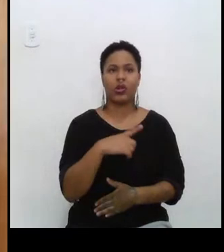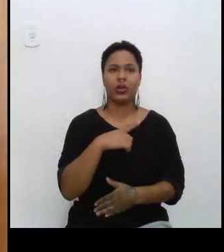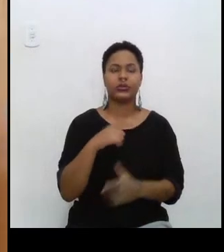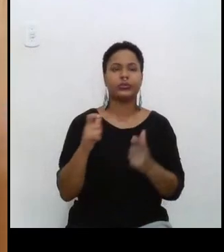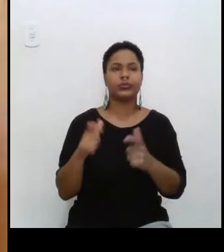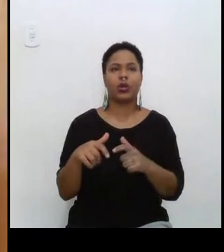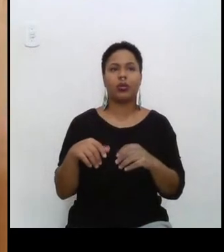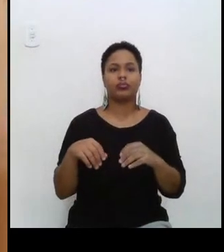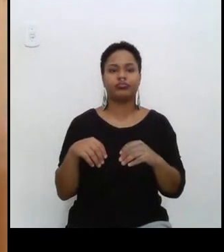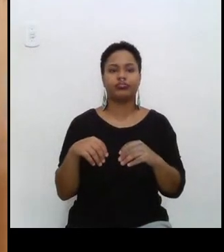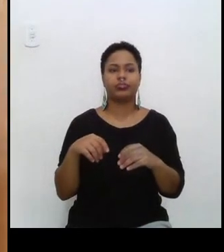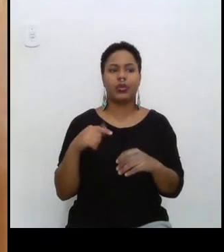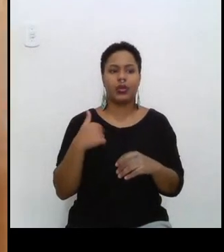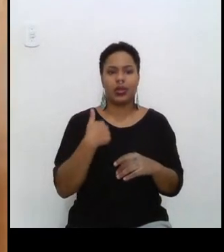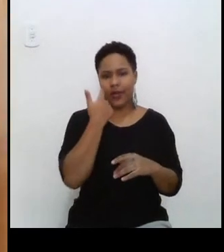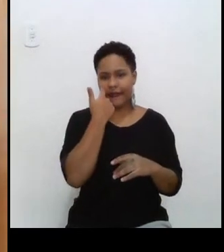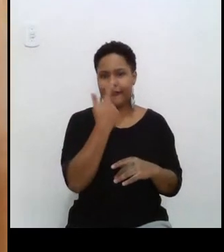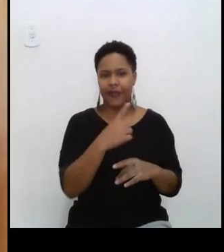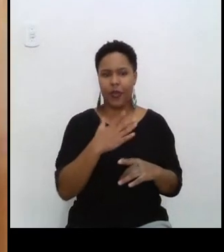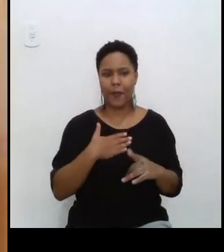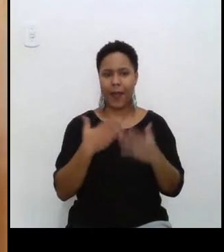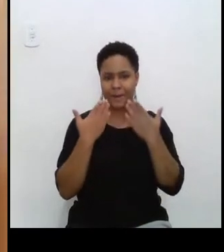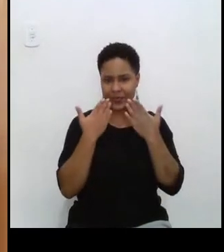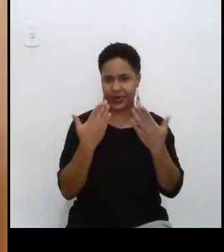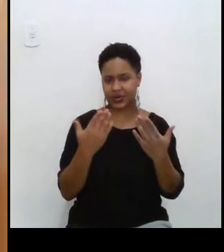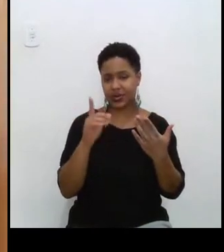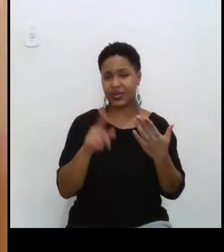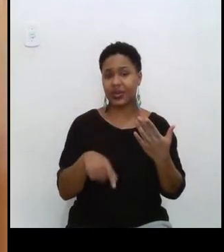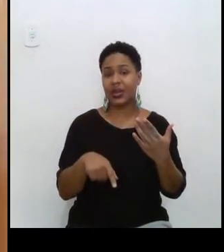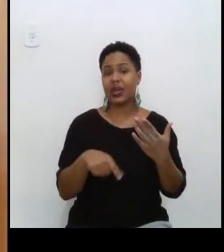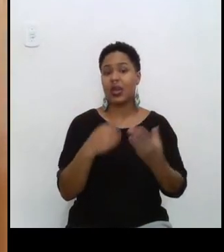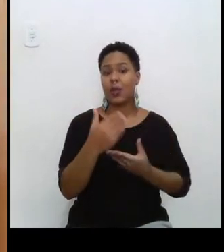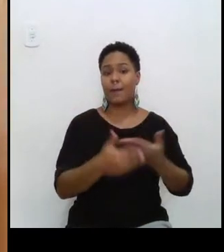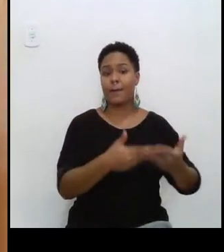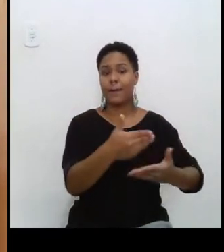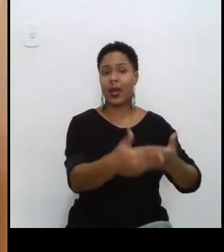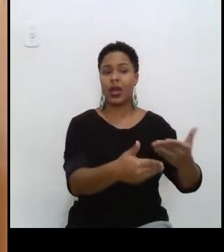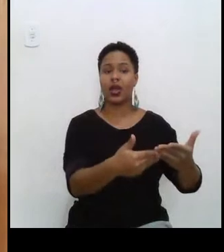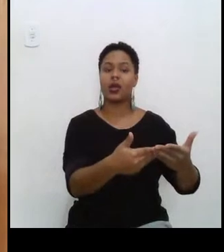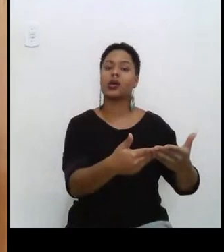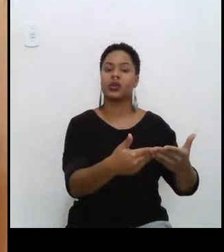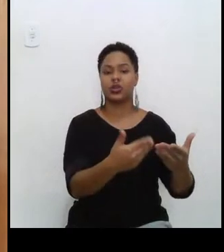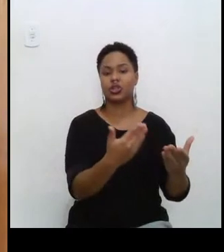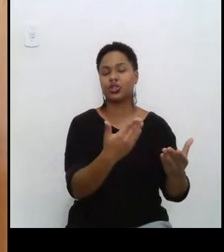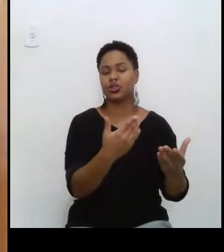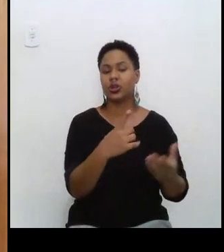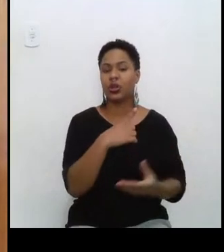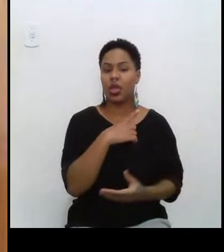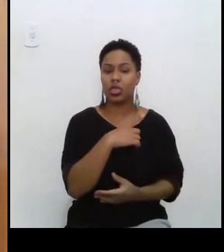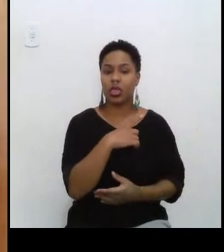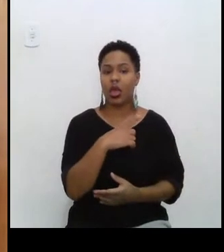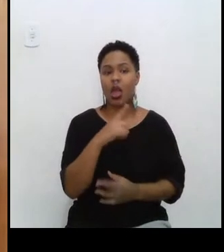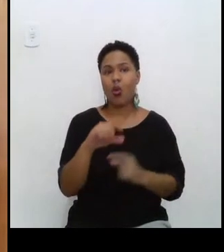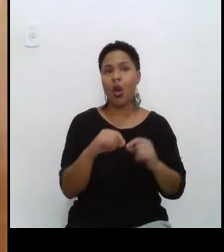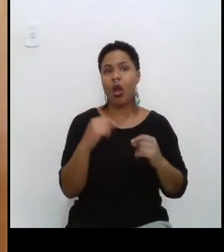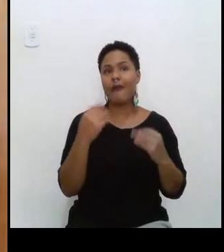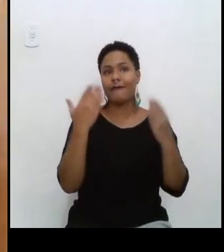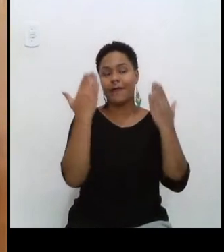essa parte também processo em um apartamento pela censura não é